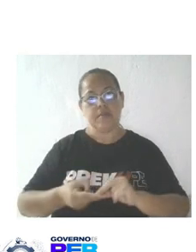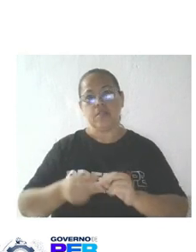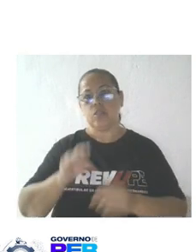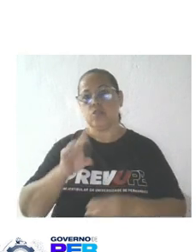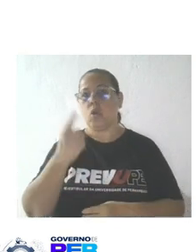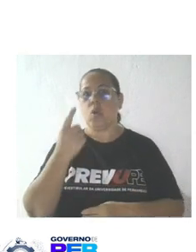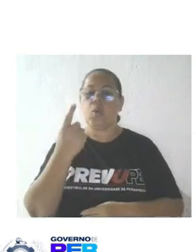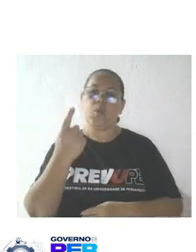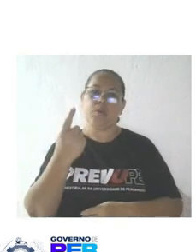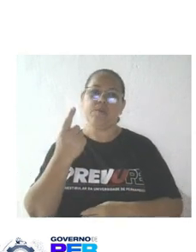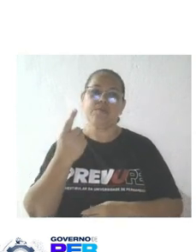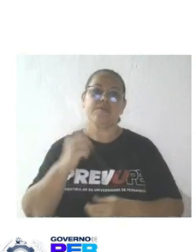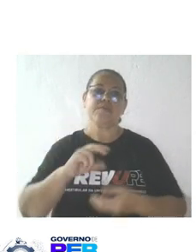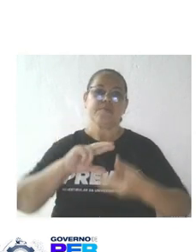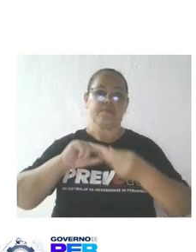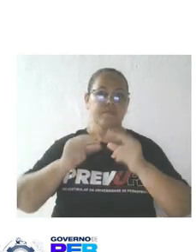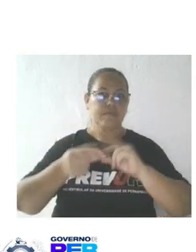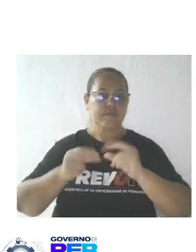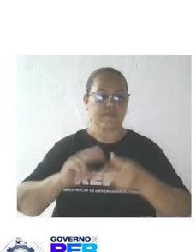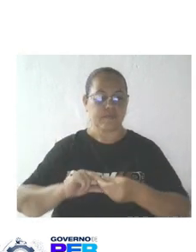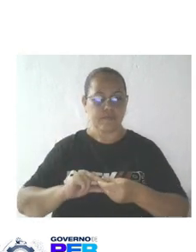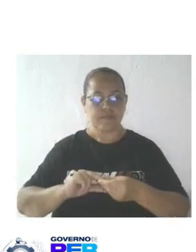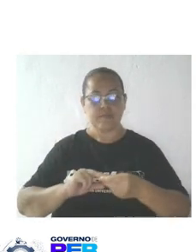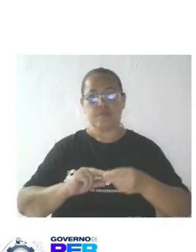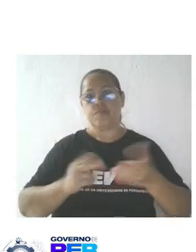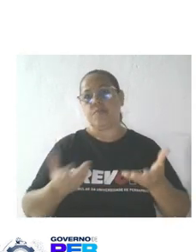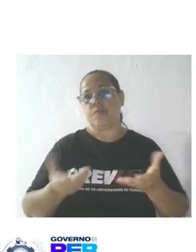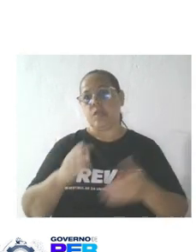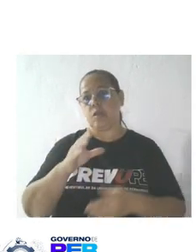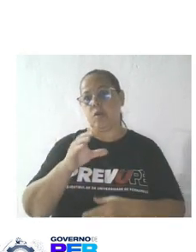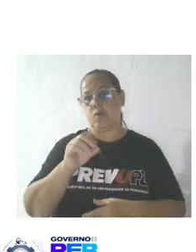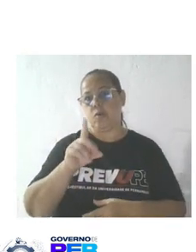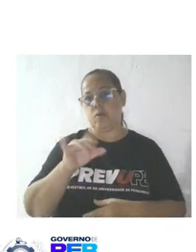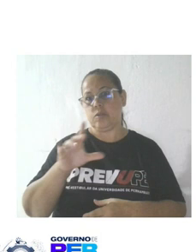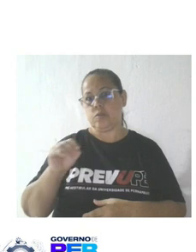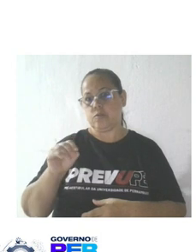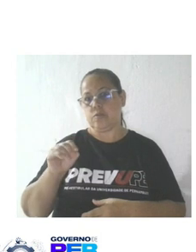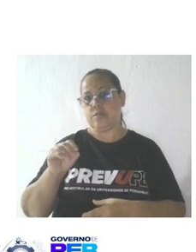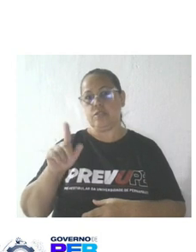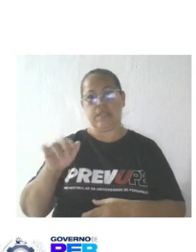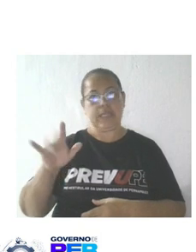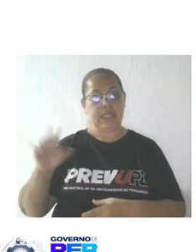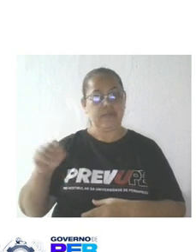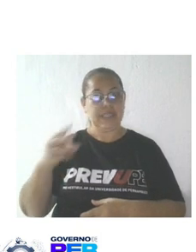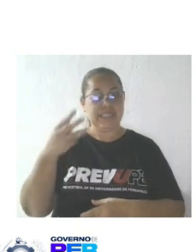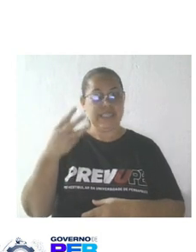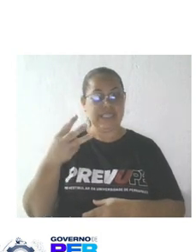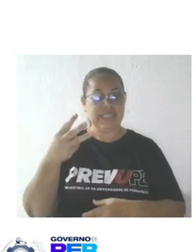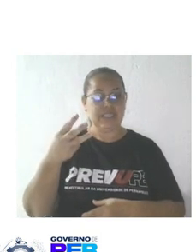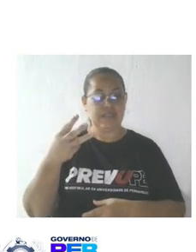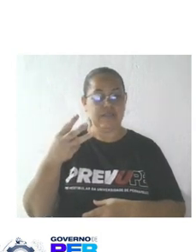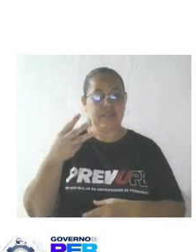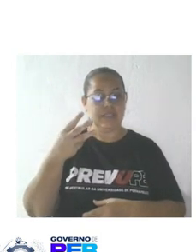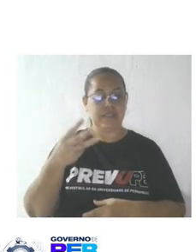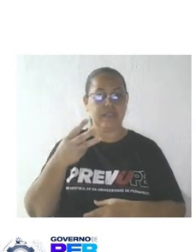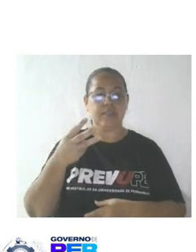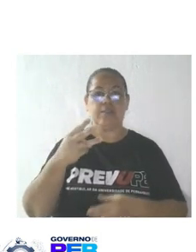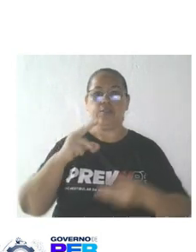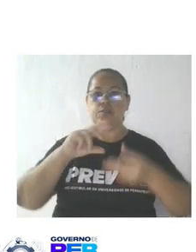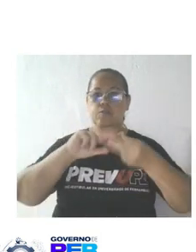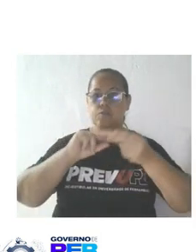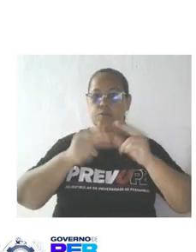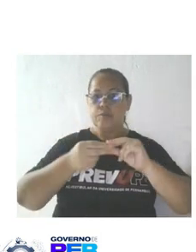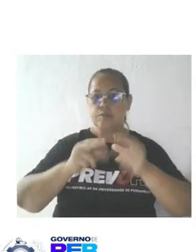nucleotídeo. Pessoal, lembramos que o código genético tem um código tríplice. É cada três nucleotídeos que é determinado